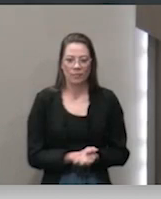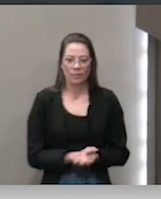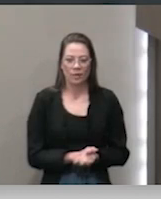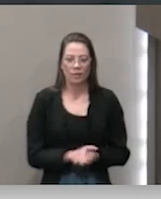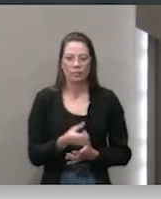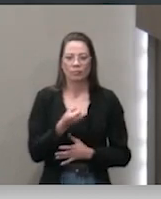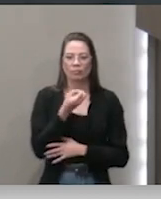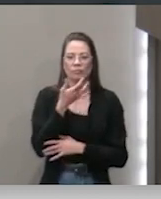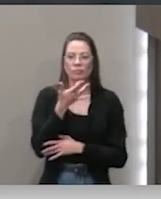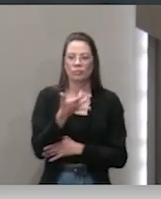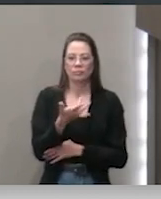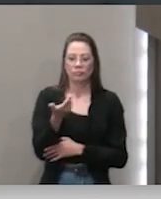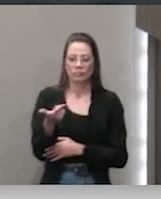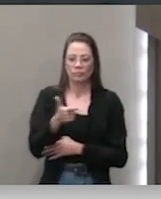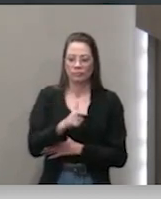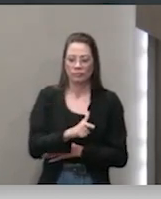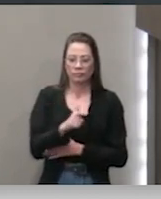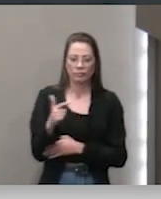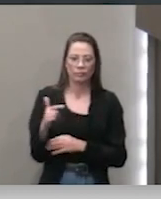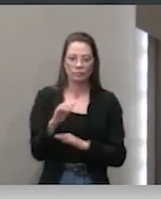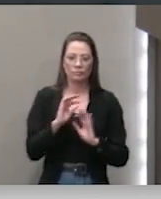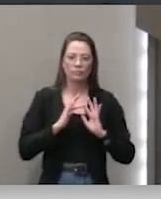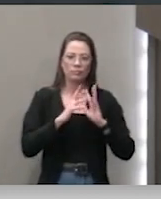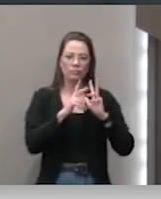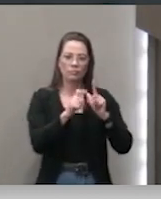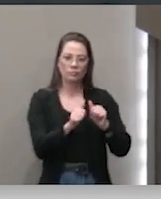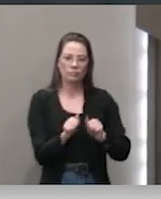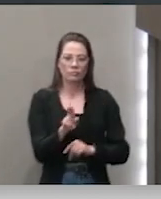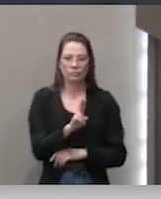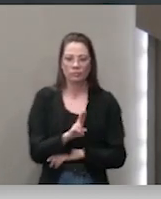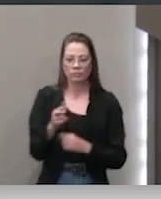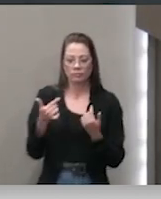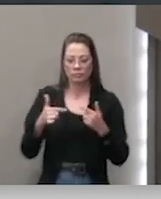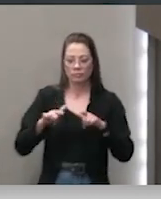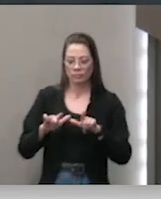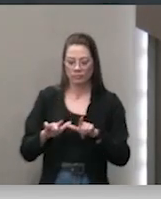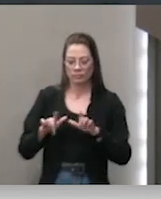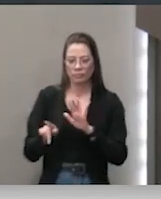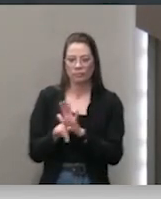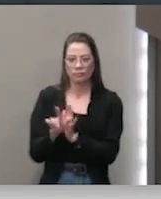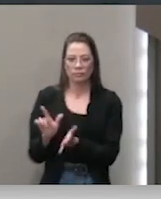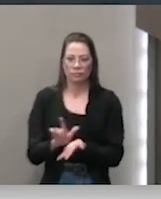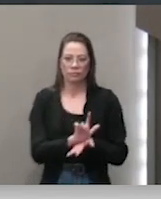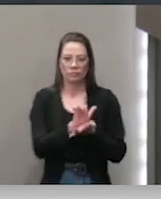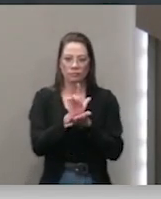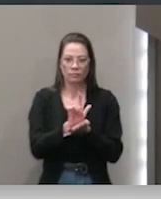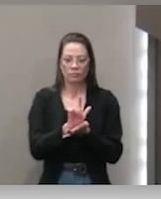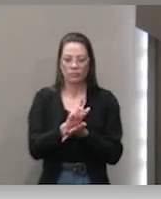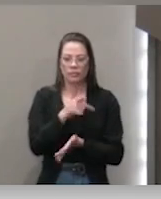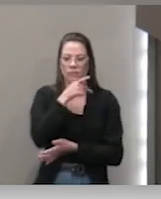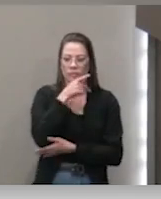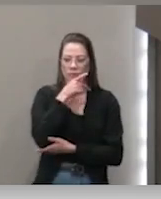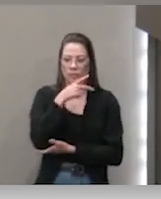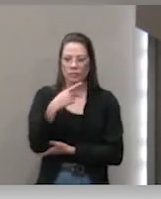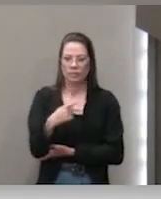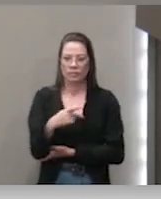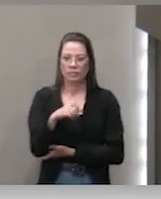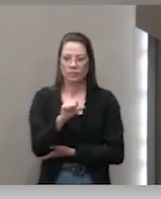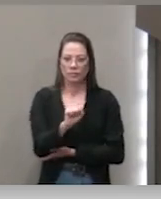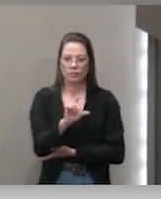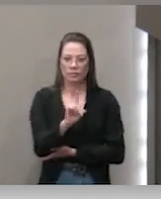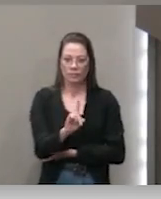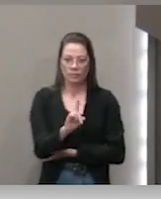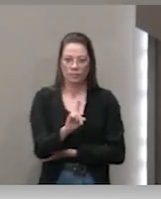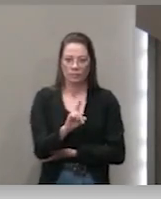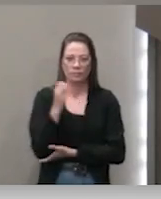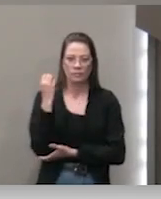Boa tarde novamente a todos. Usando o espaço hoje aqui da liderança do PSD, vereador Ronaldo Rosa, que